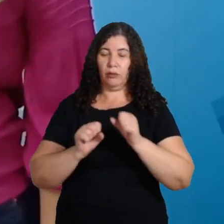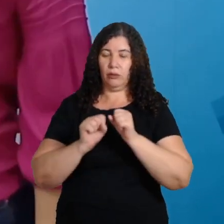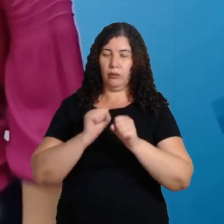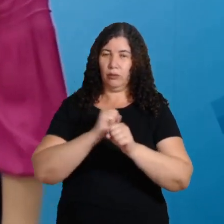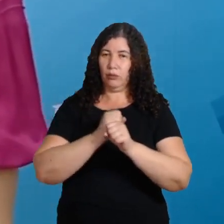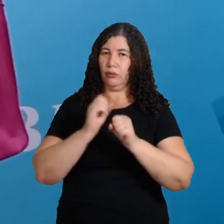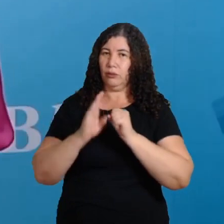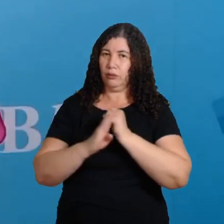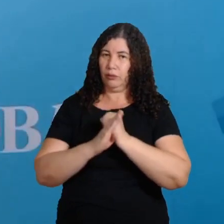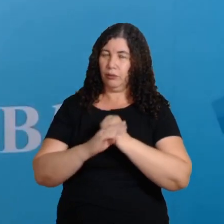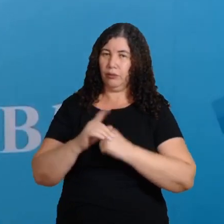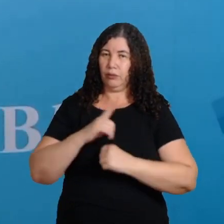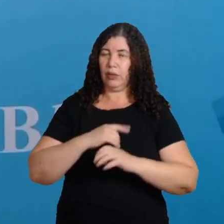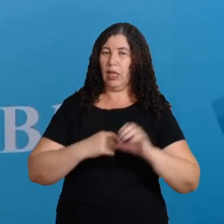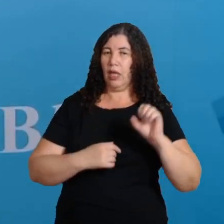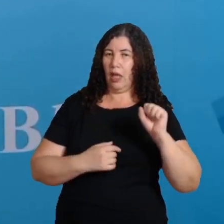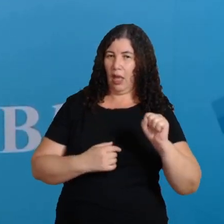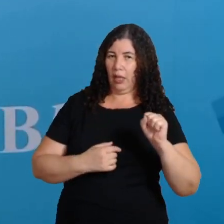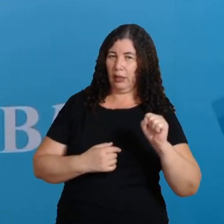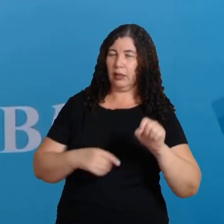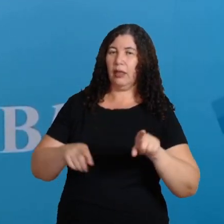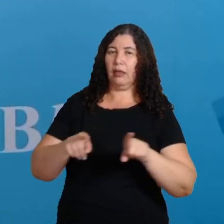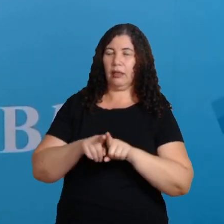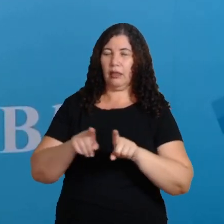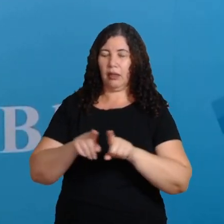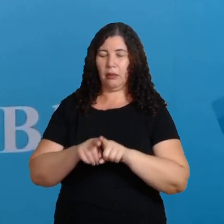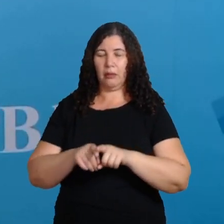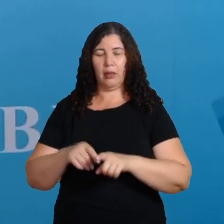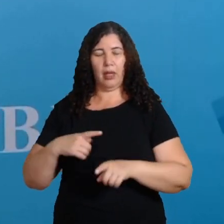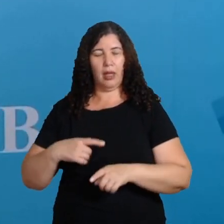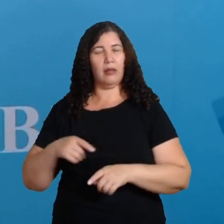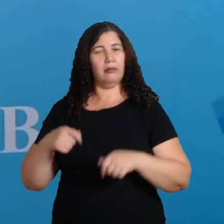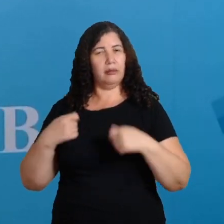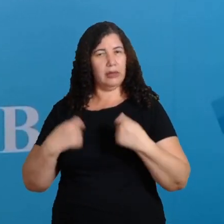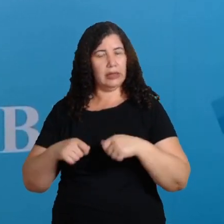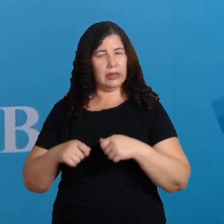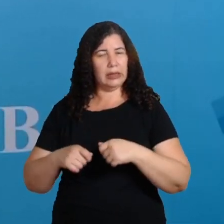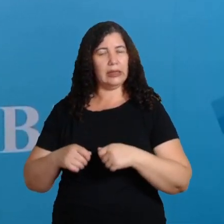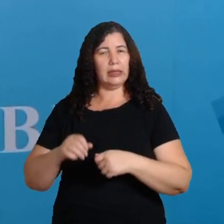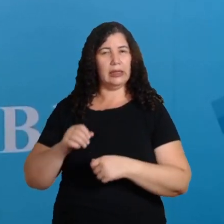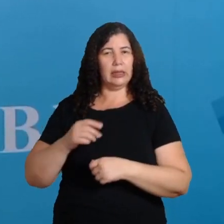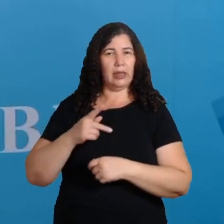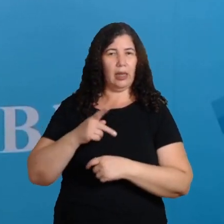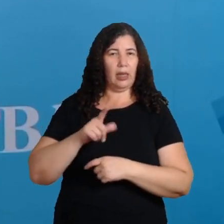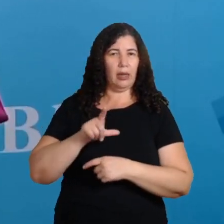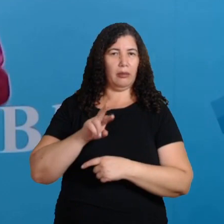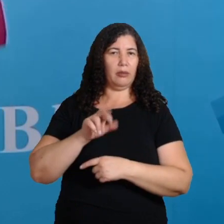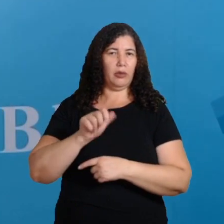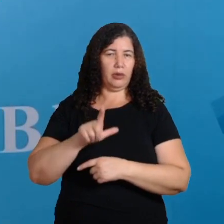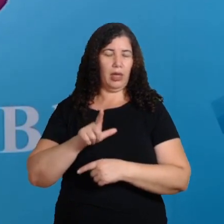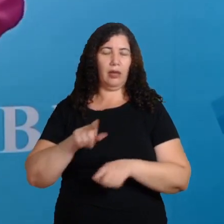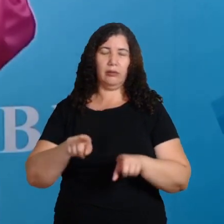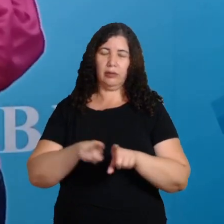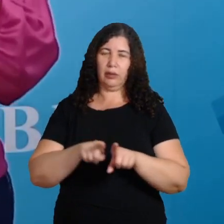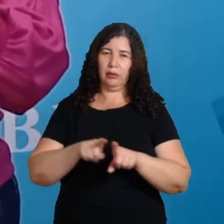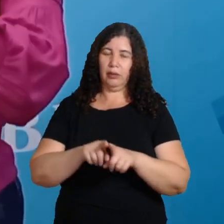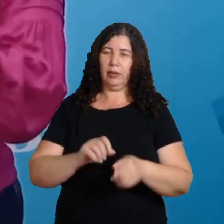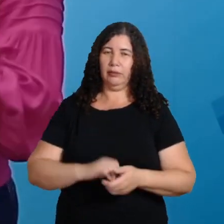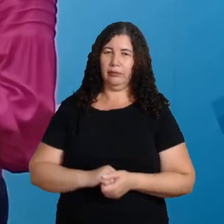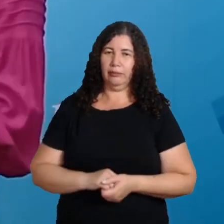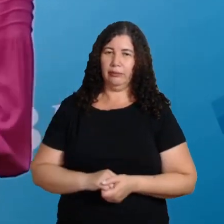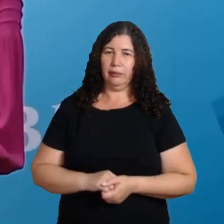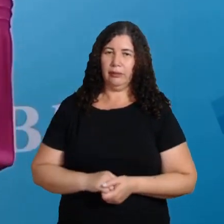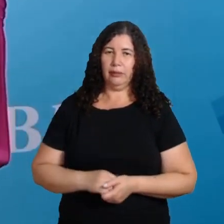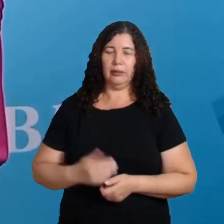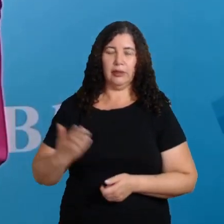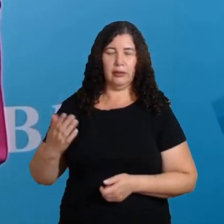no plural, o artigo que o acompanha também deveria estar no plural. A mesma coisa